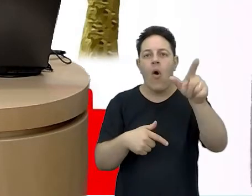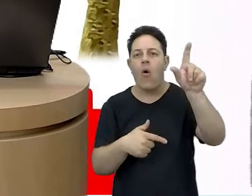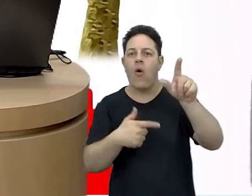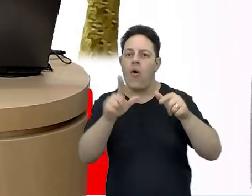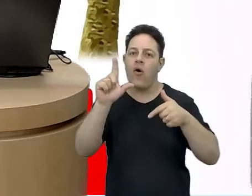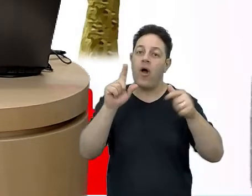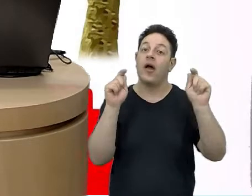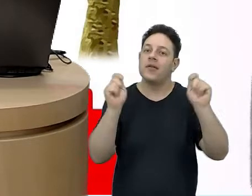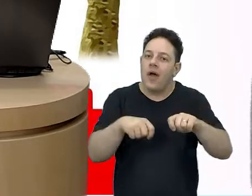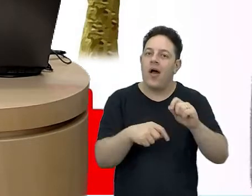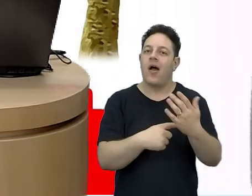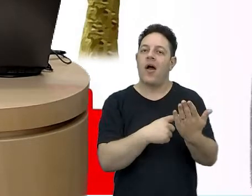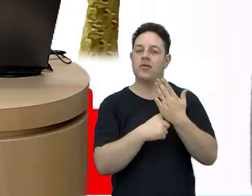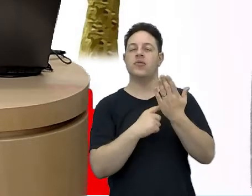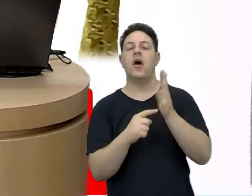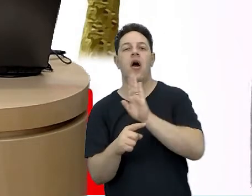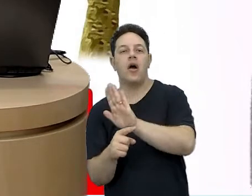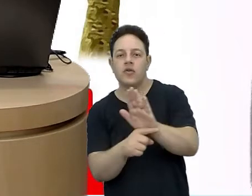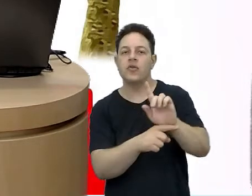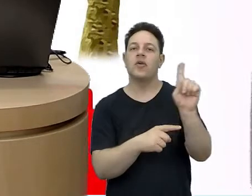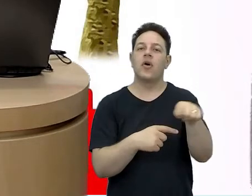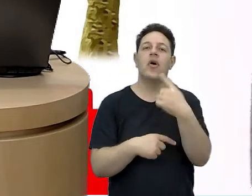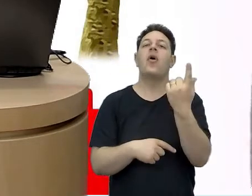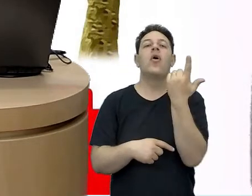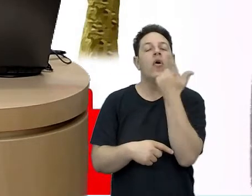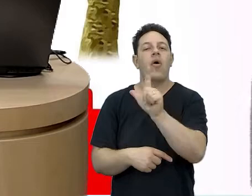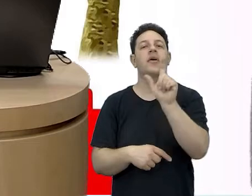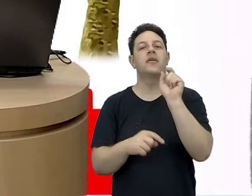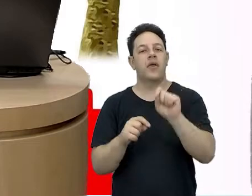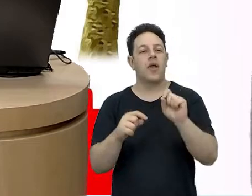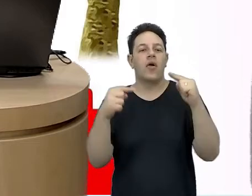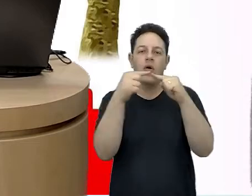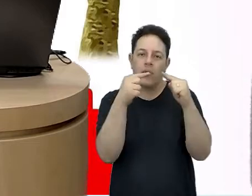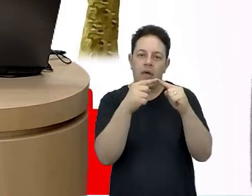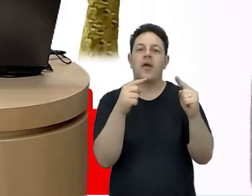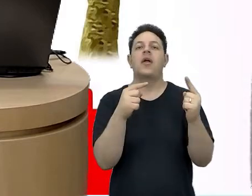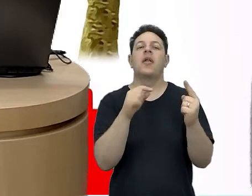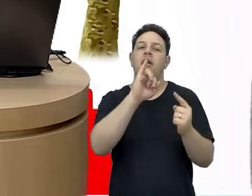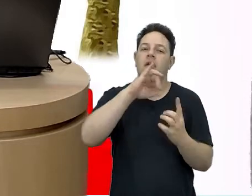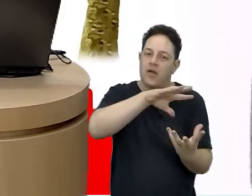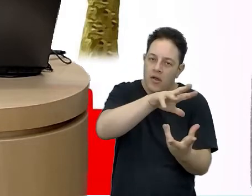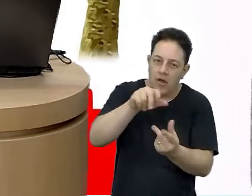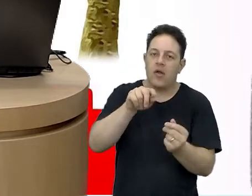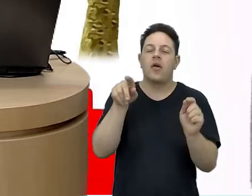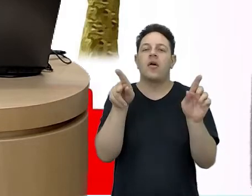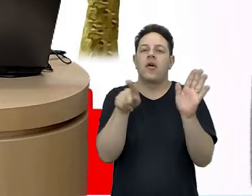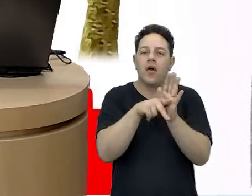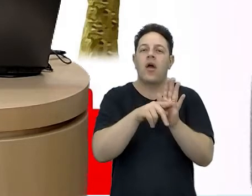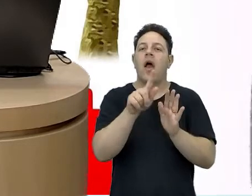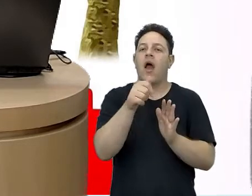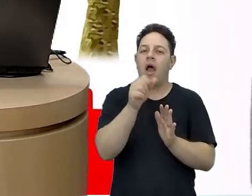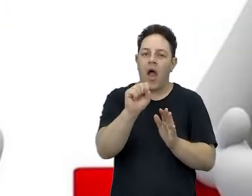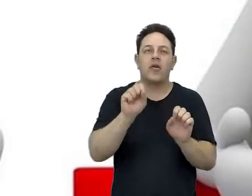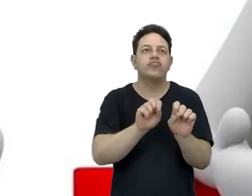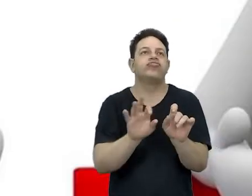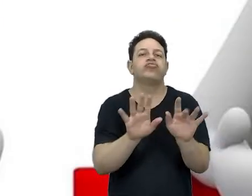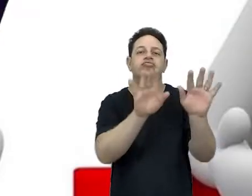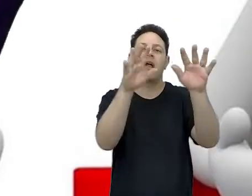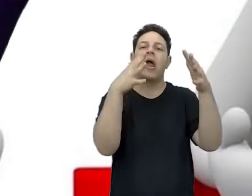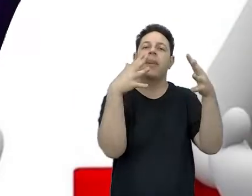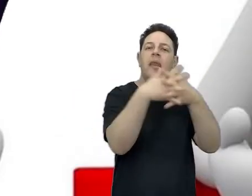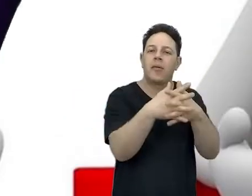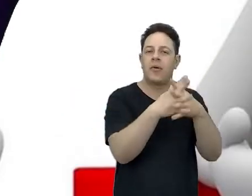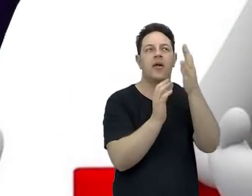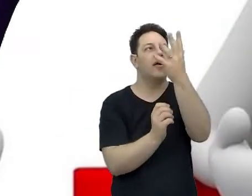maneira que a gente consiga atender, né, os protocolos internacionais sobre emissão de gases que atrapalham o meio ambiente, que é os